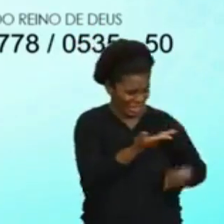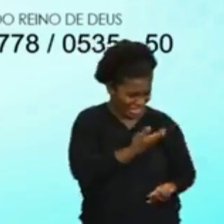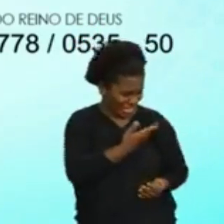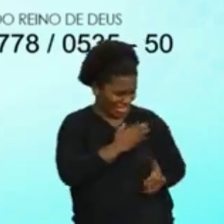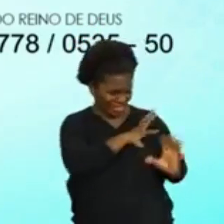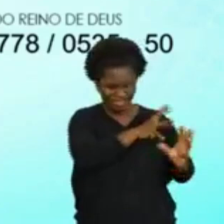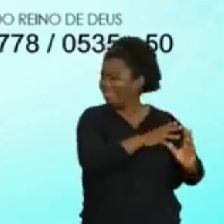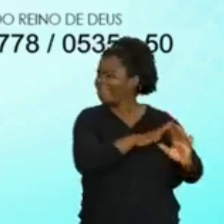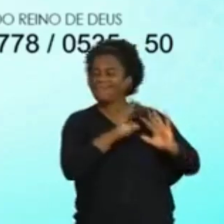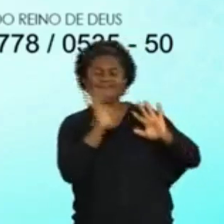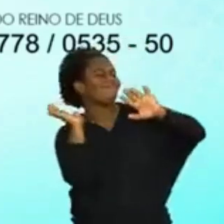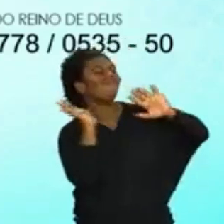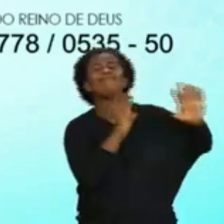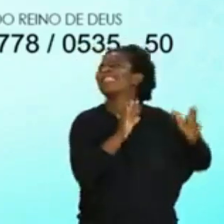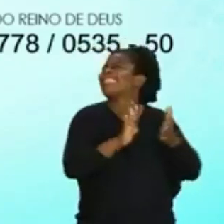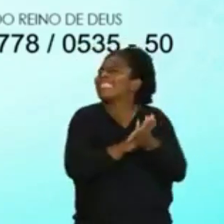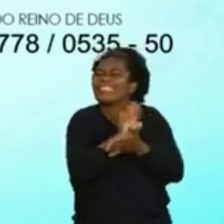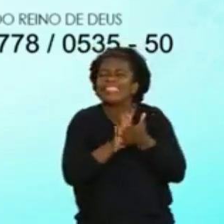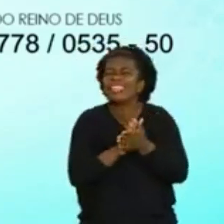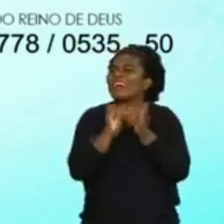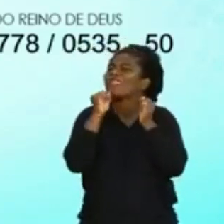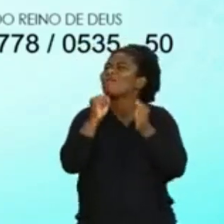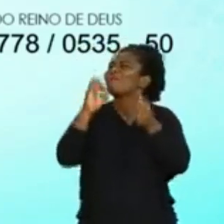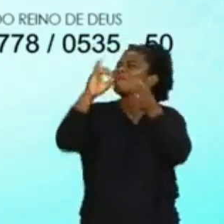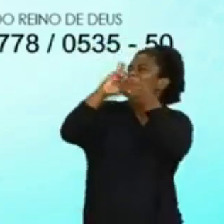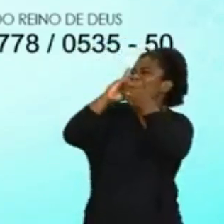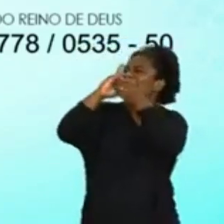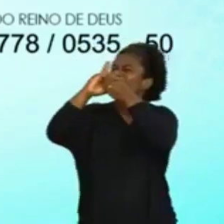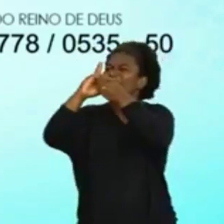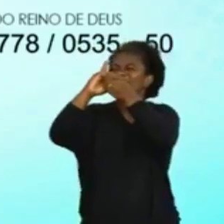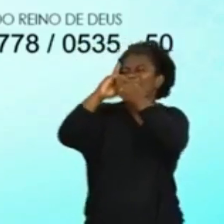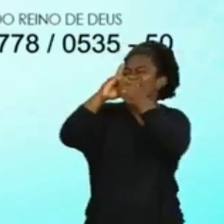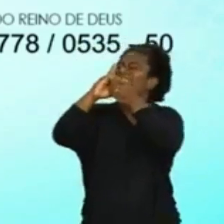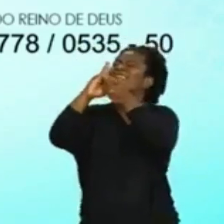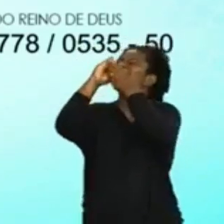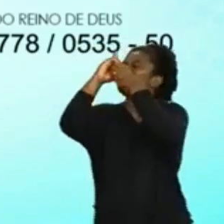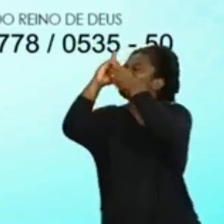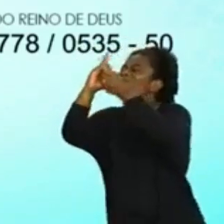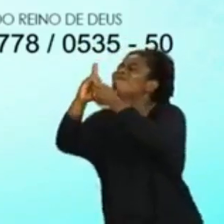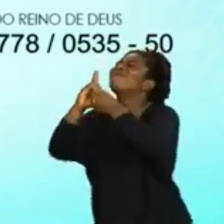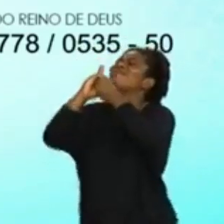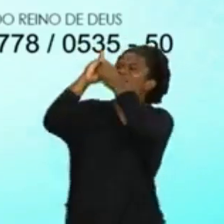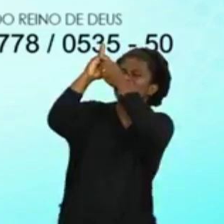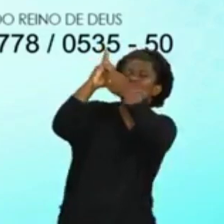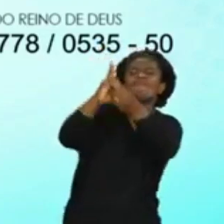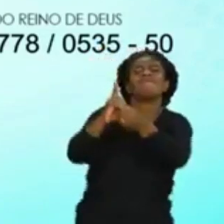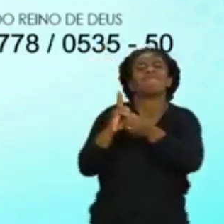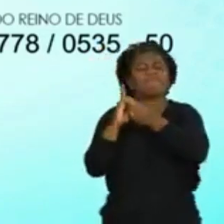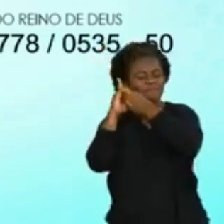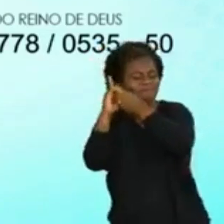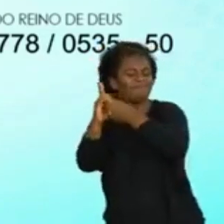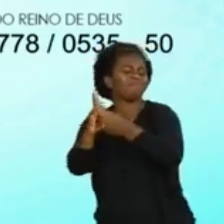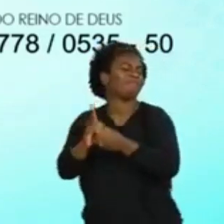Nada vai nos separar do teu amor,